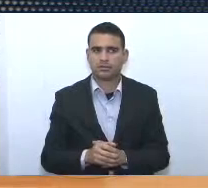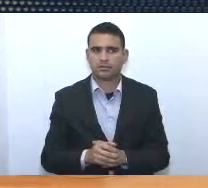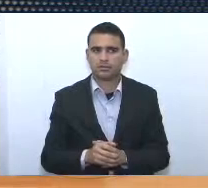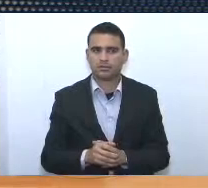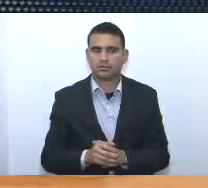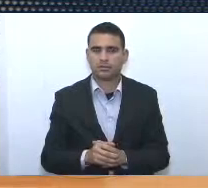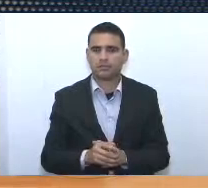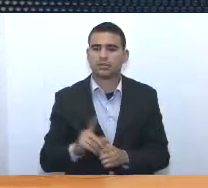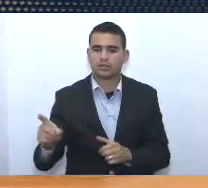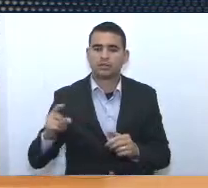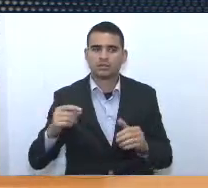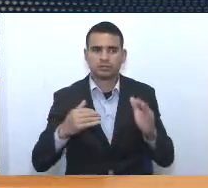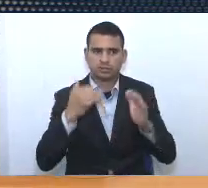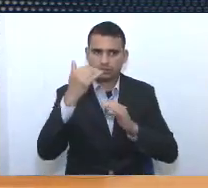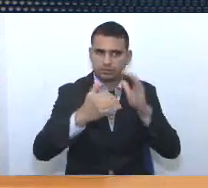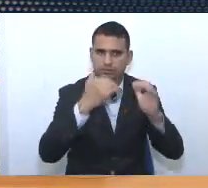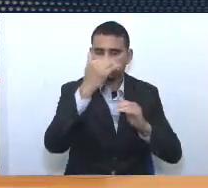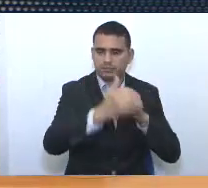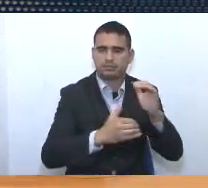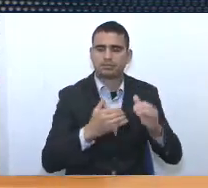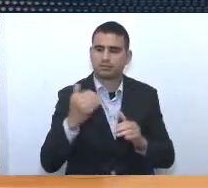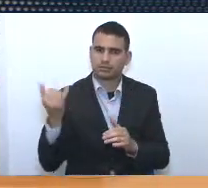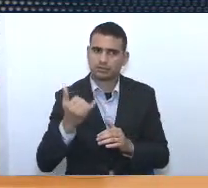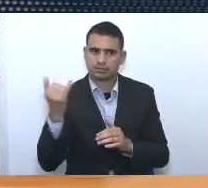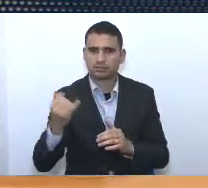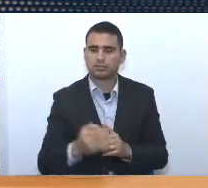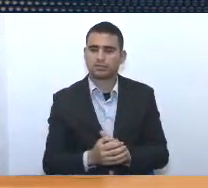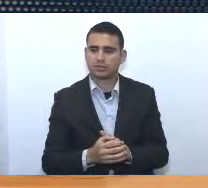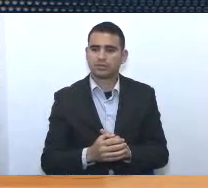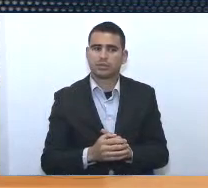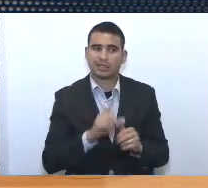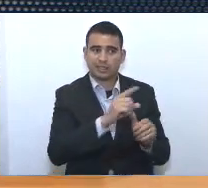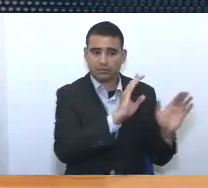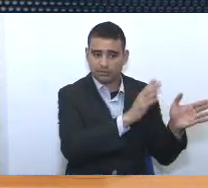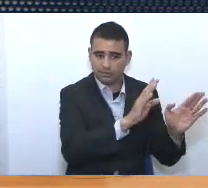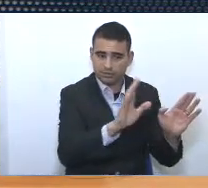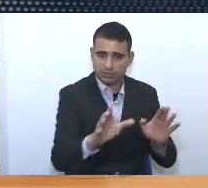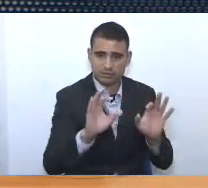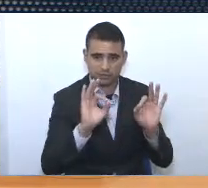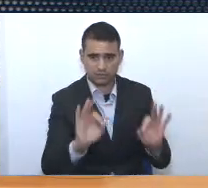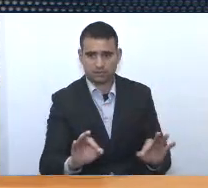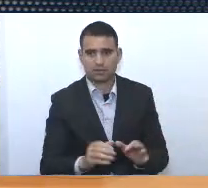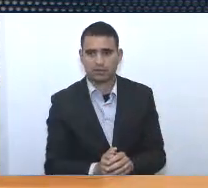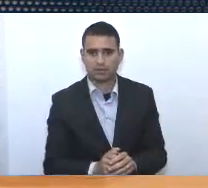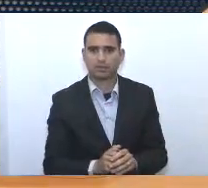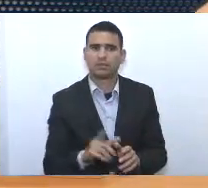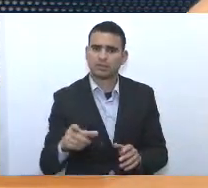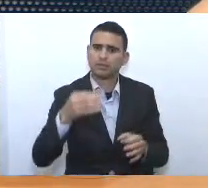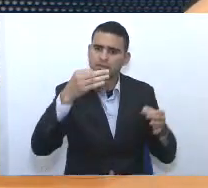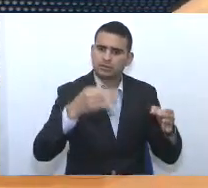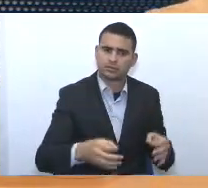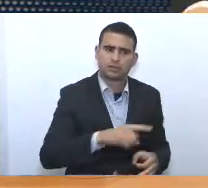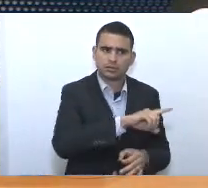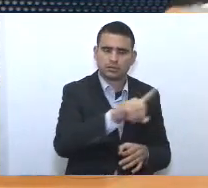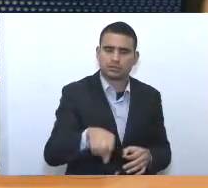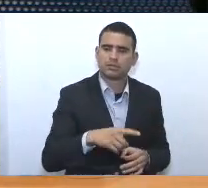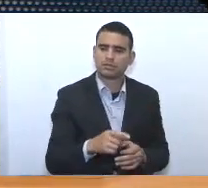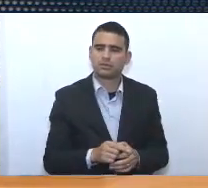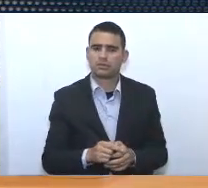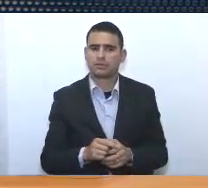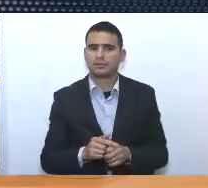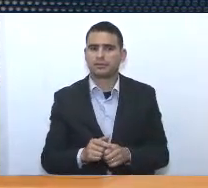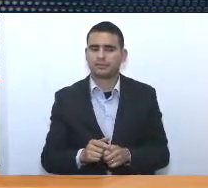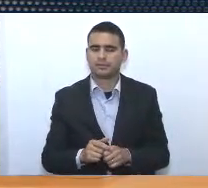tratativa avançada já com relação à regularização fundiária, nada mais justo do que nós termos